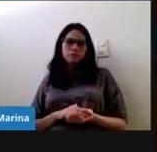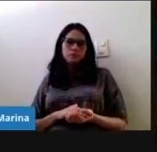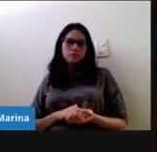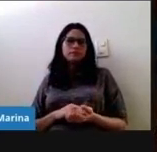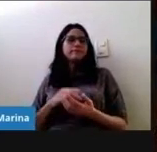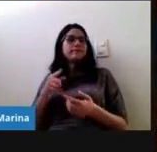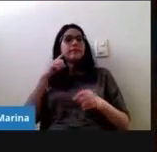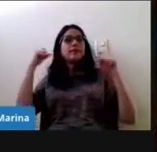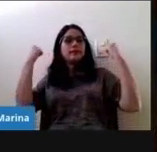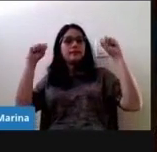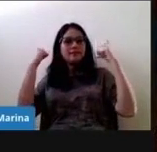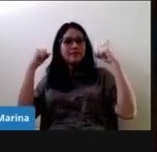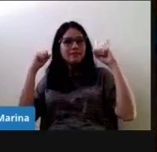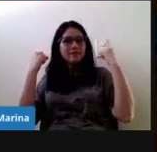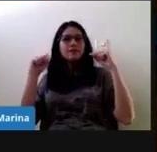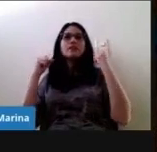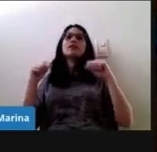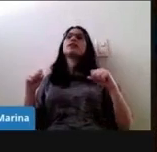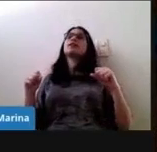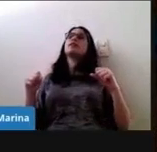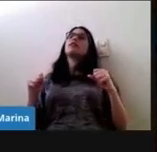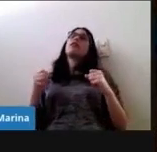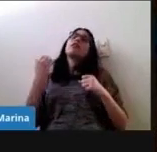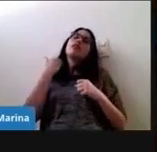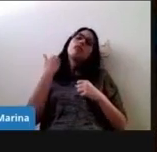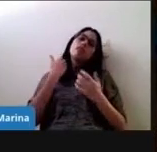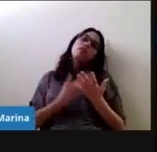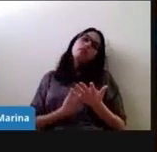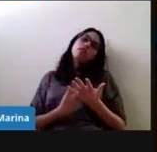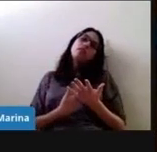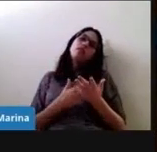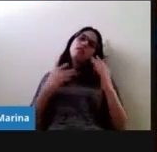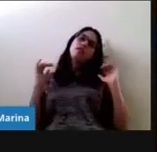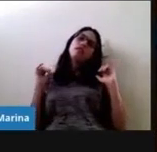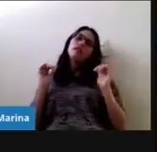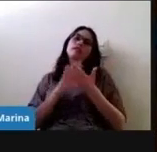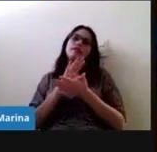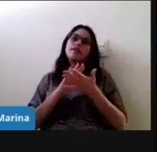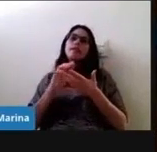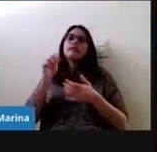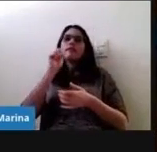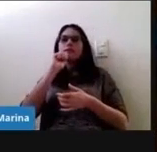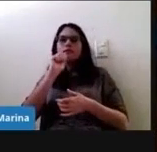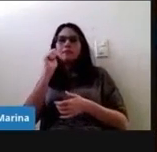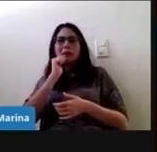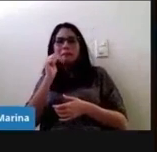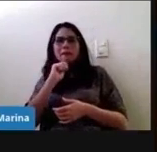a atividade física, o sedentarismo, o consumo de álcool,